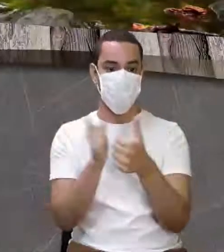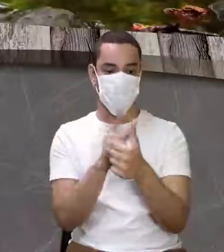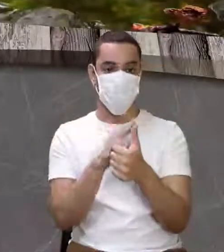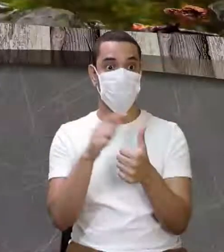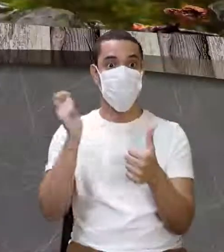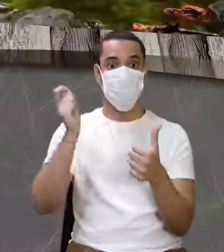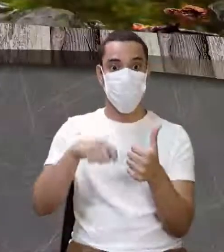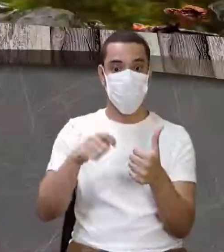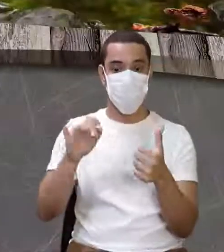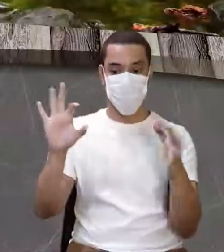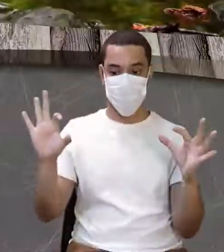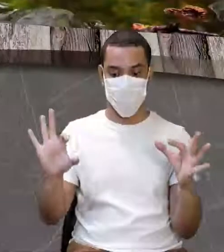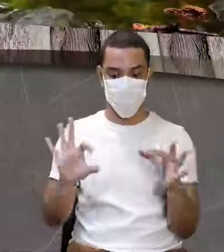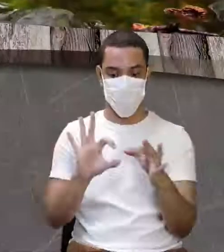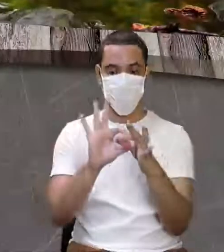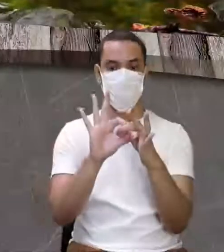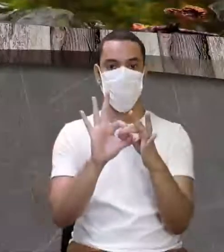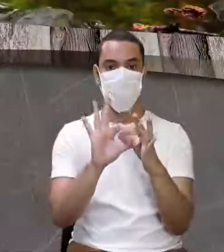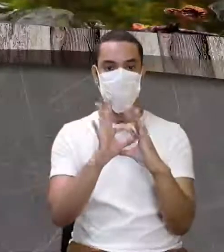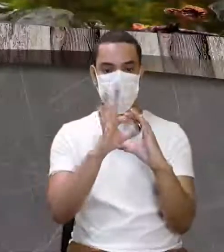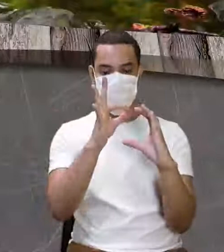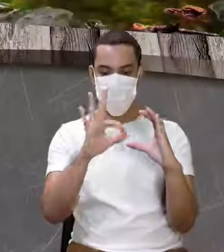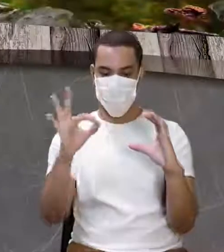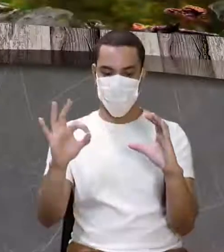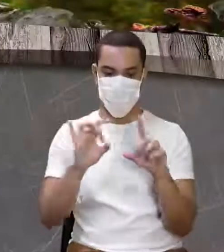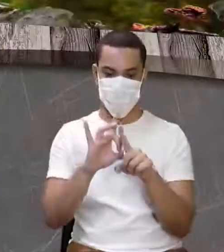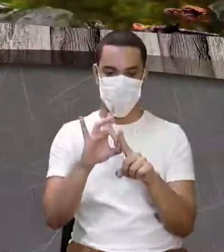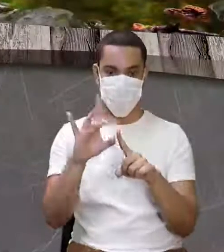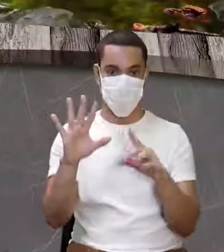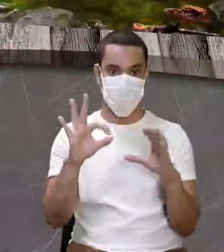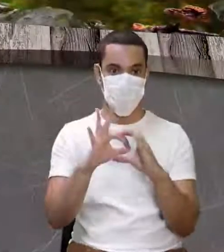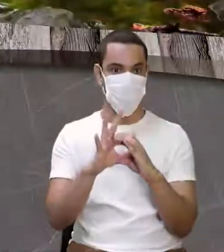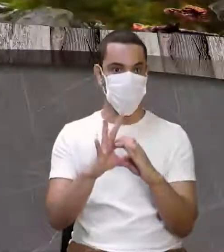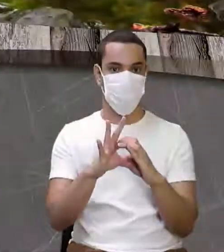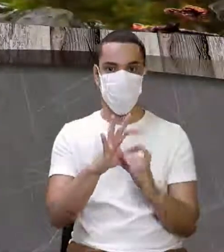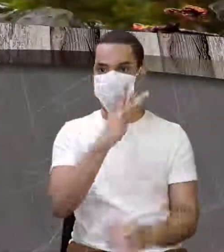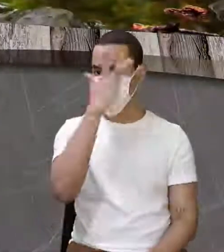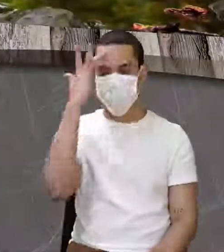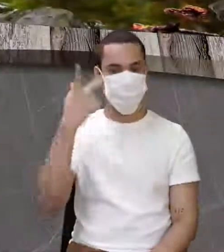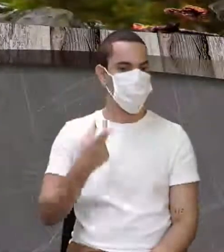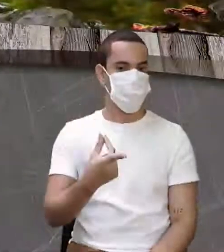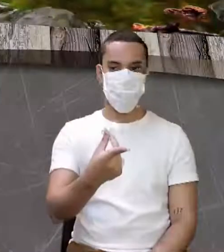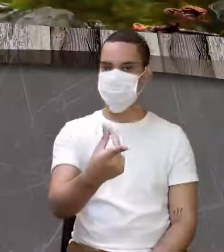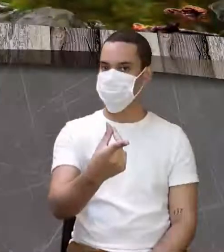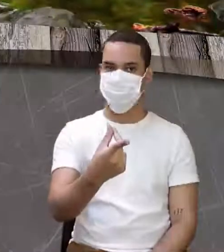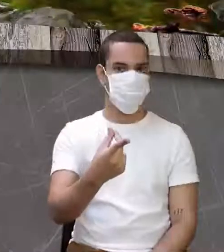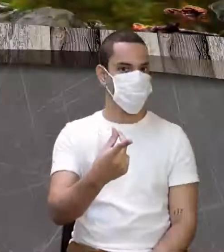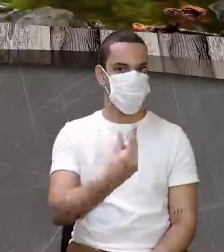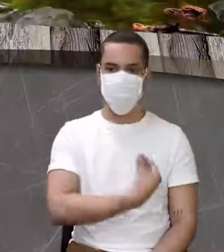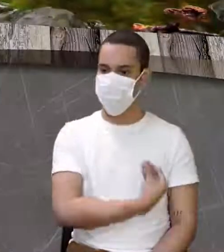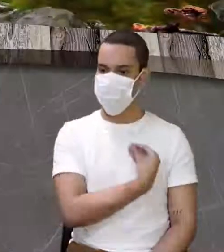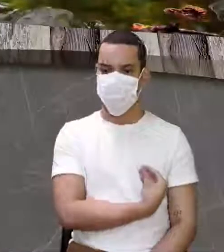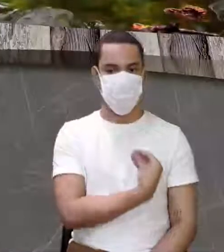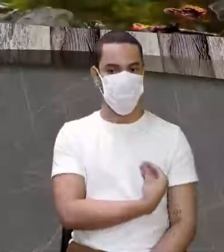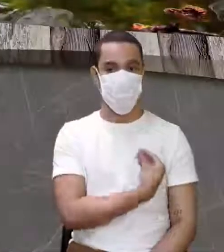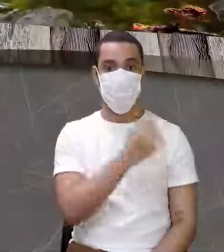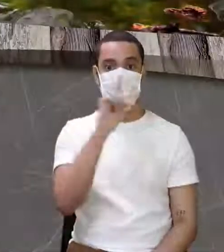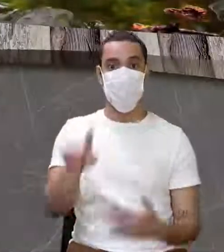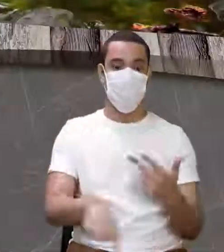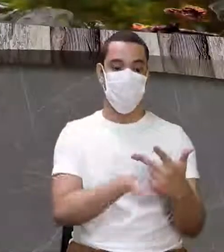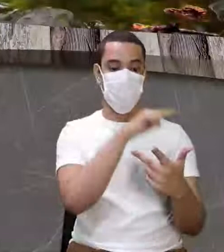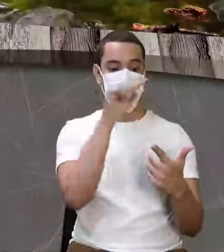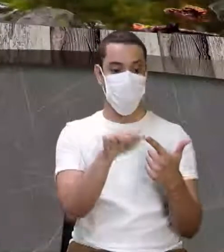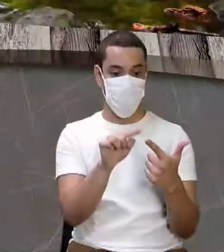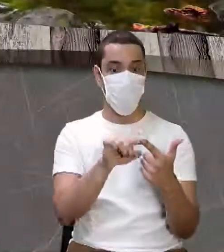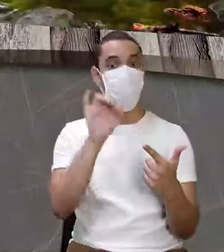Ou eles vão se encontrar, os zigotos vão se encontrar e esse indivíduo não vinga. Ou esses indivíduos,